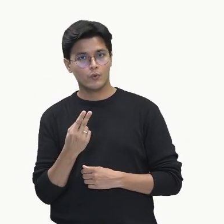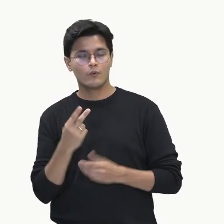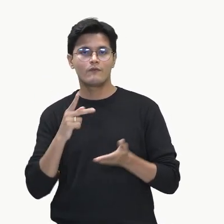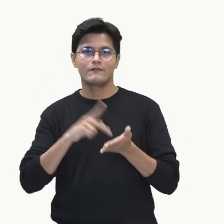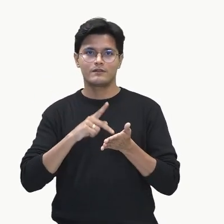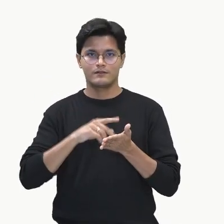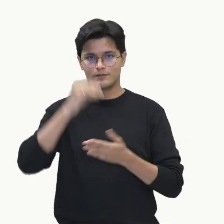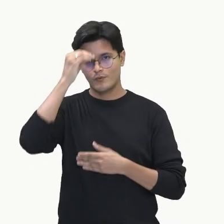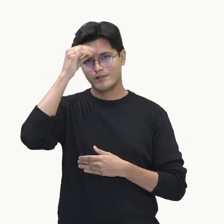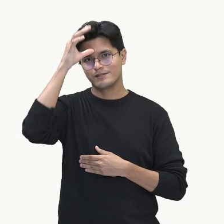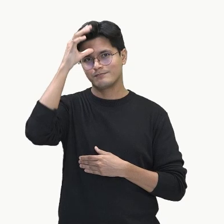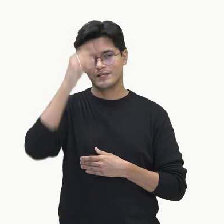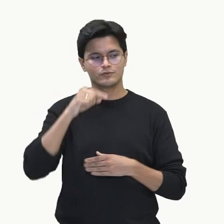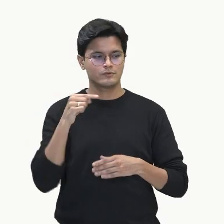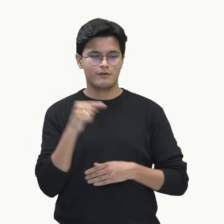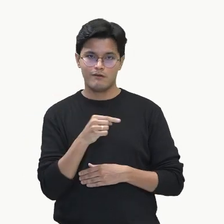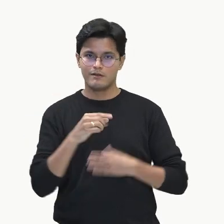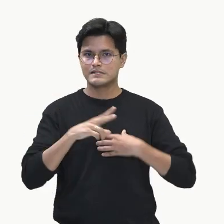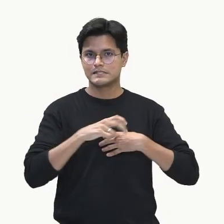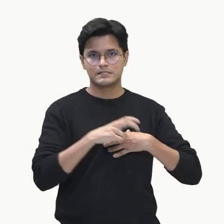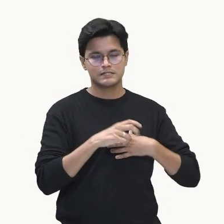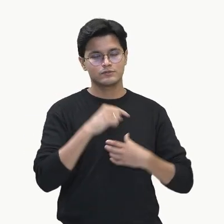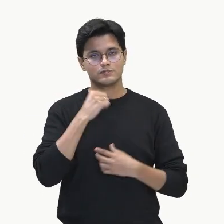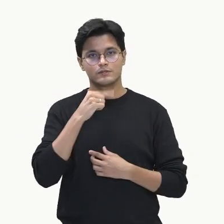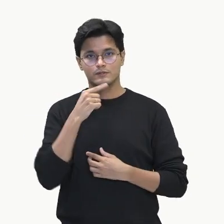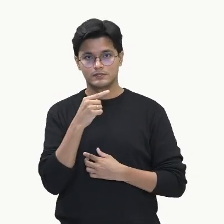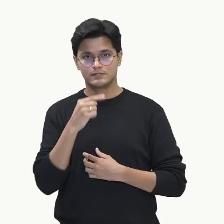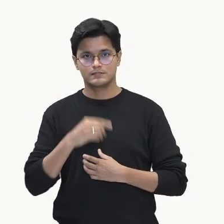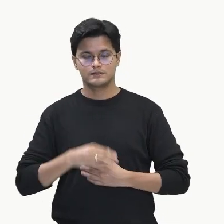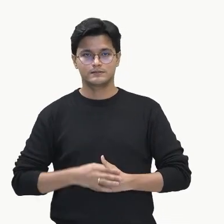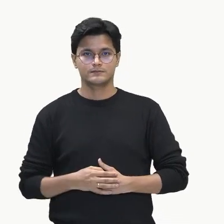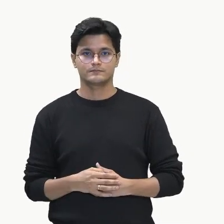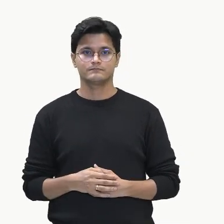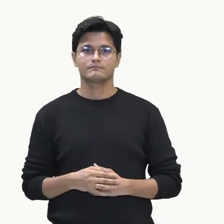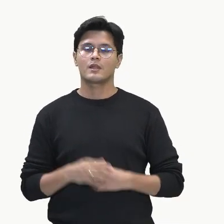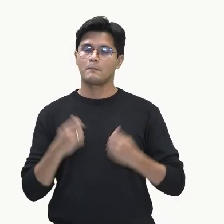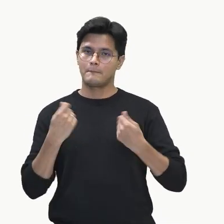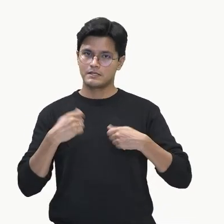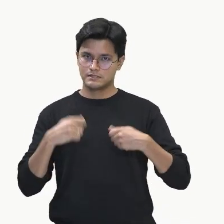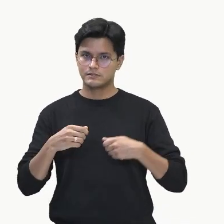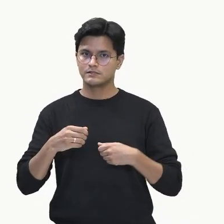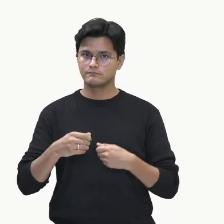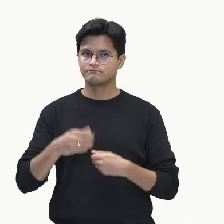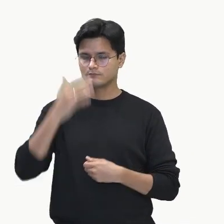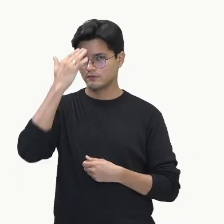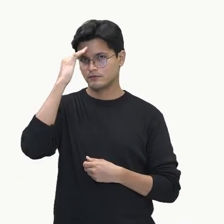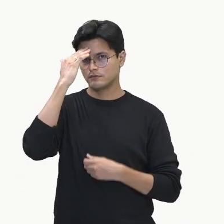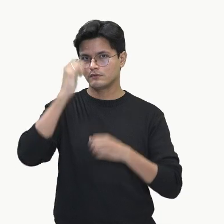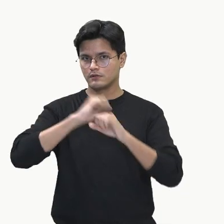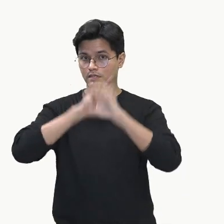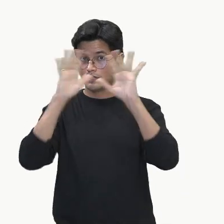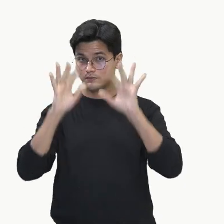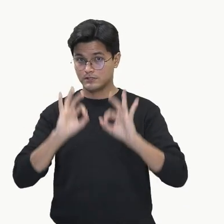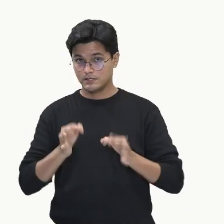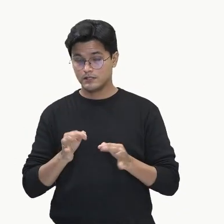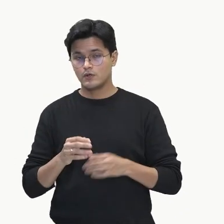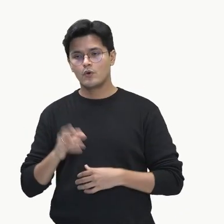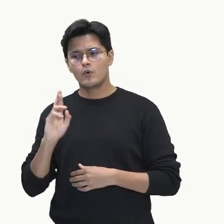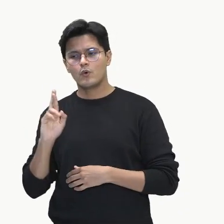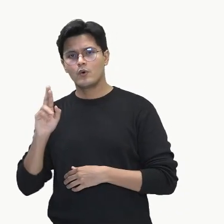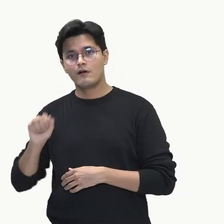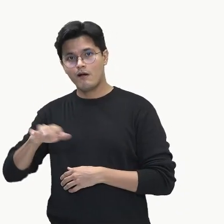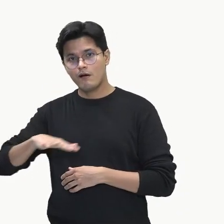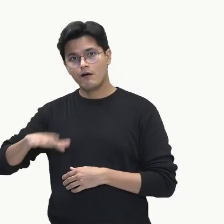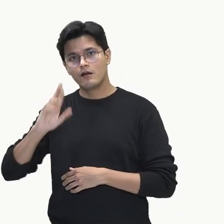verdadeiro conhecimento. Isso aqui tem que ficar muito claro para nós, tá? O racionalismo diz para nós que se